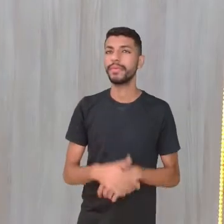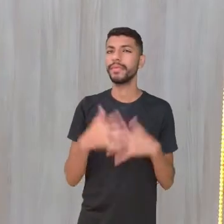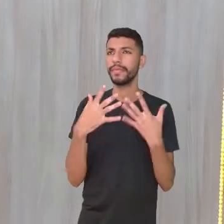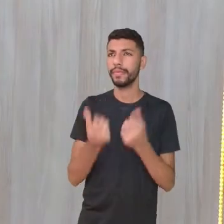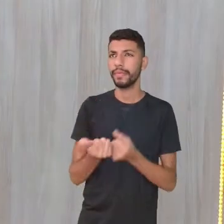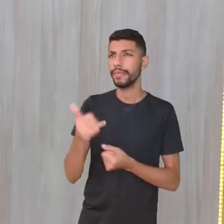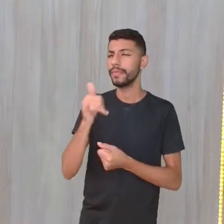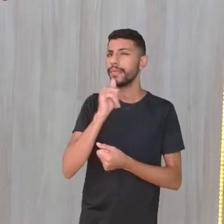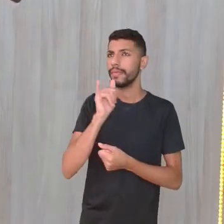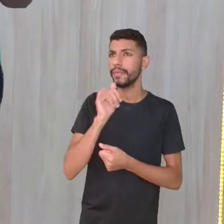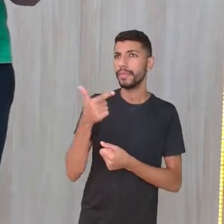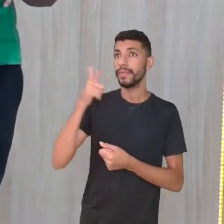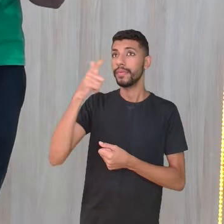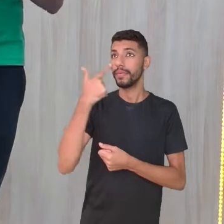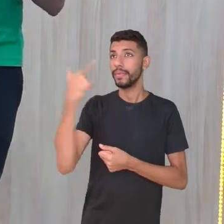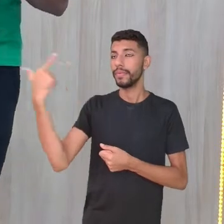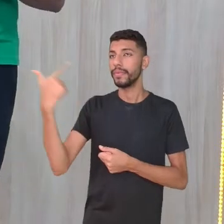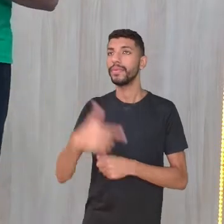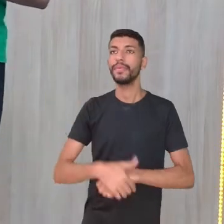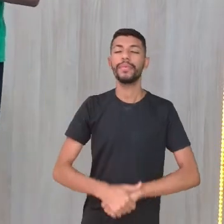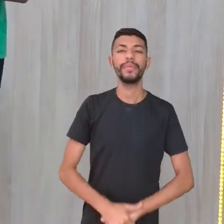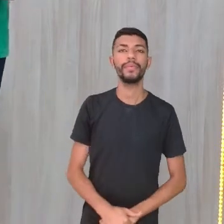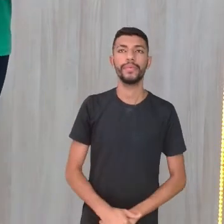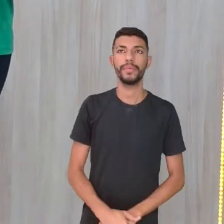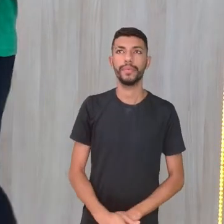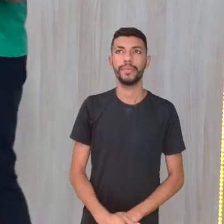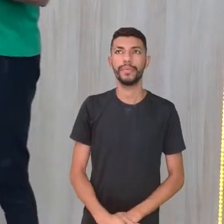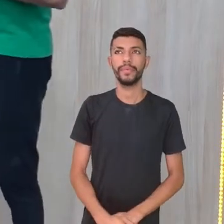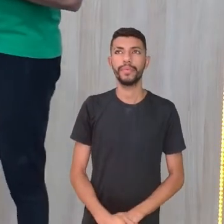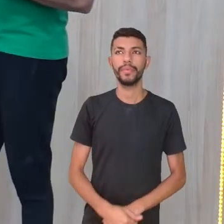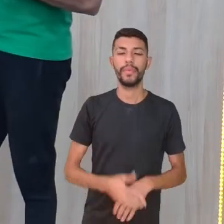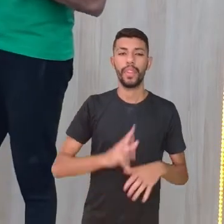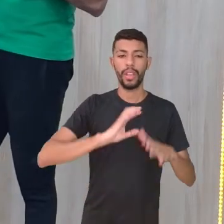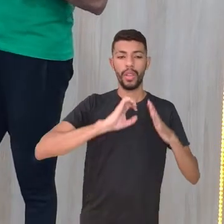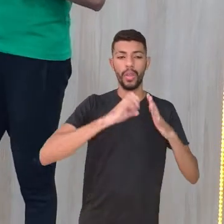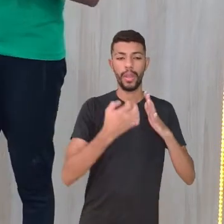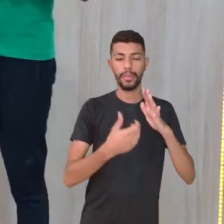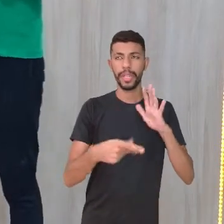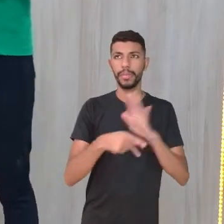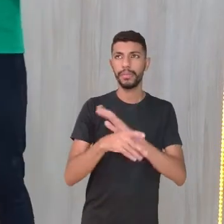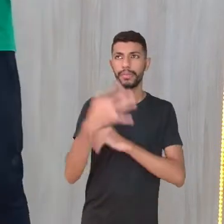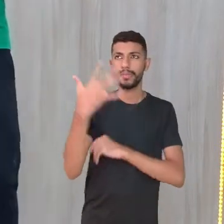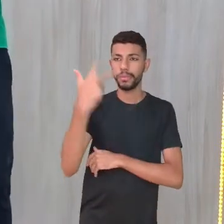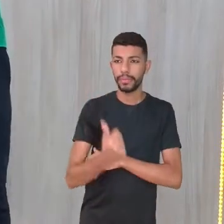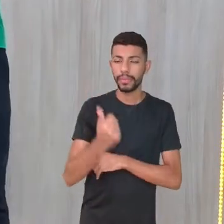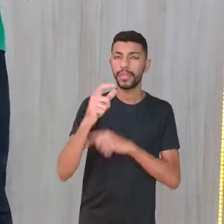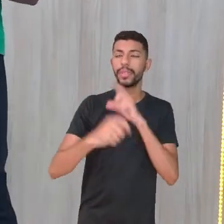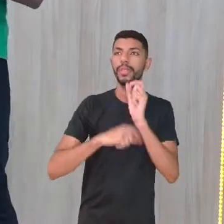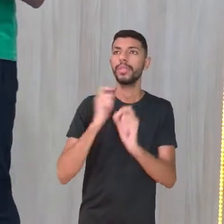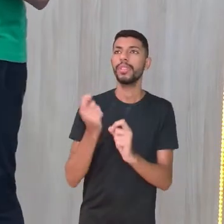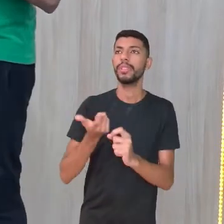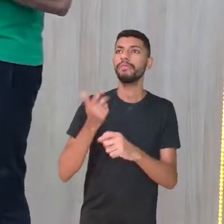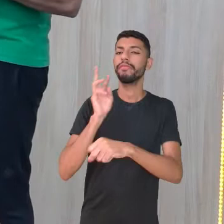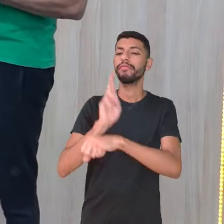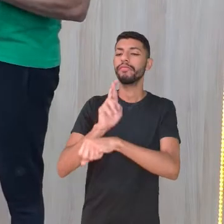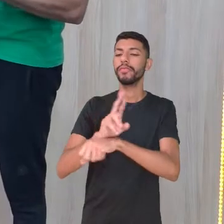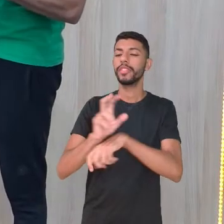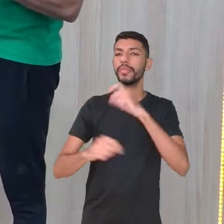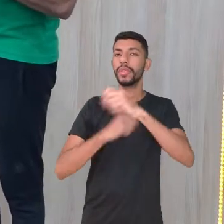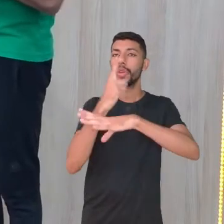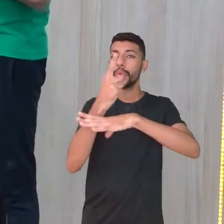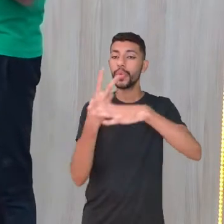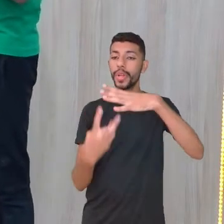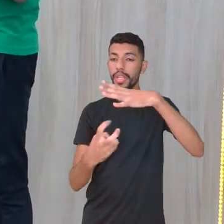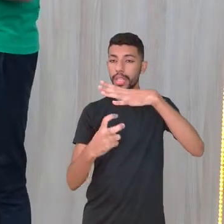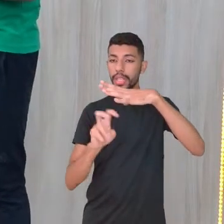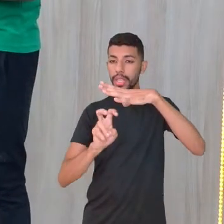exemplo aí. Esse outro exemplo, ele diz o seguinte: uma empresa de laticínios reserva 1/5 de